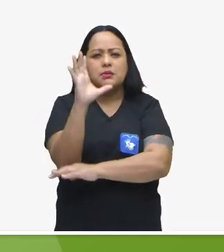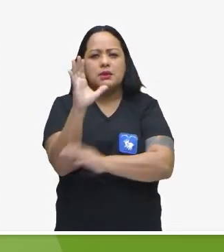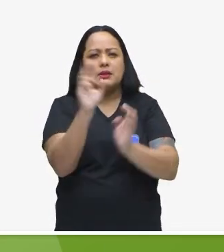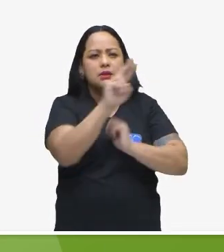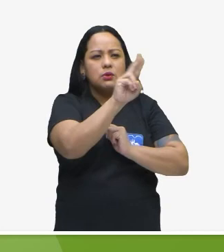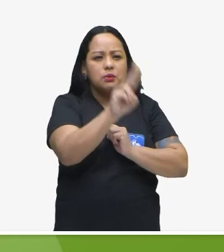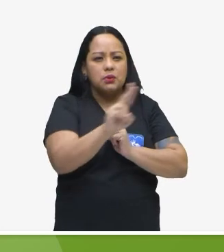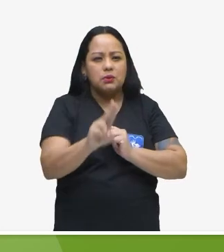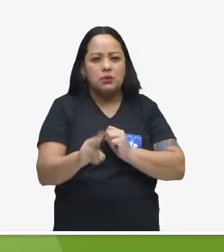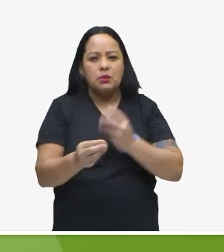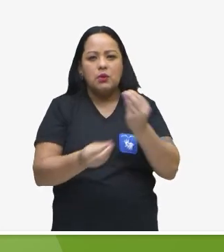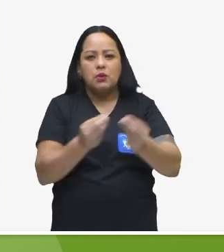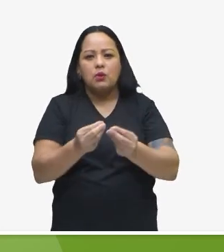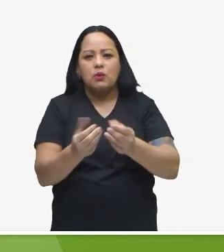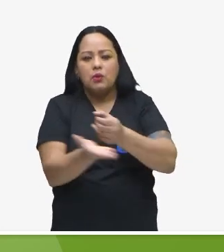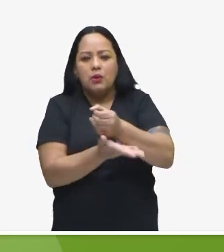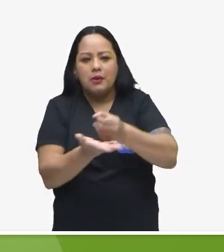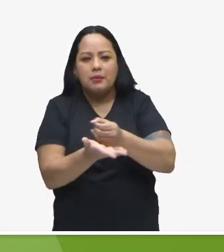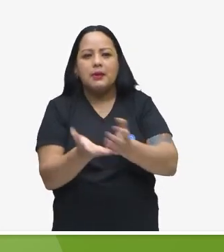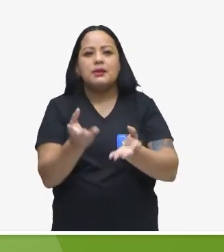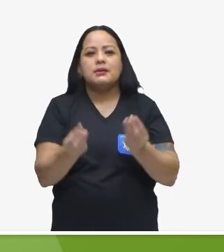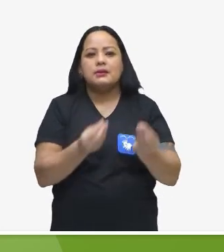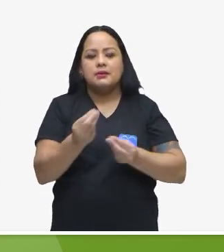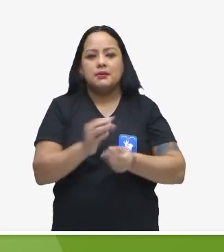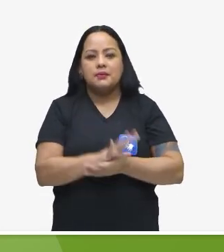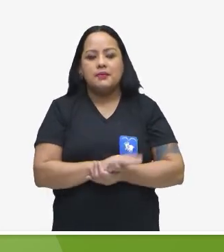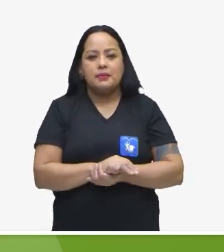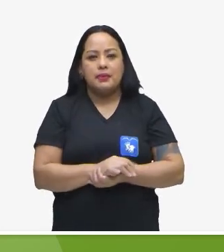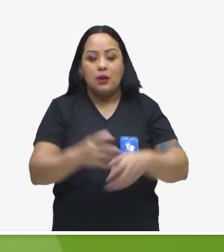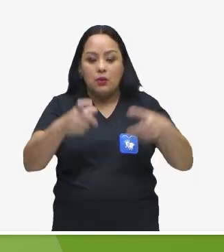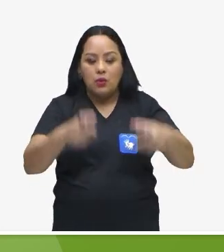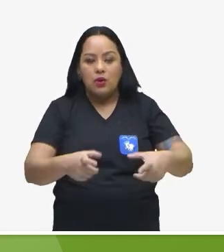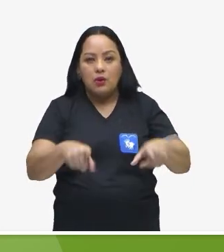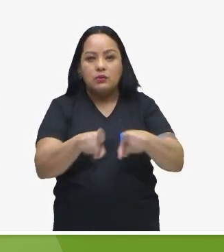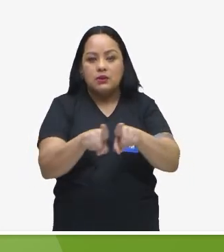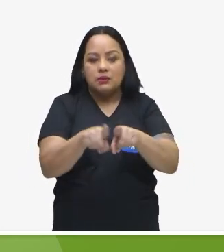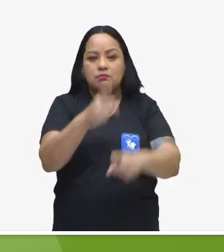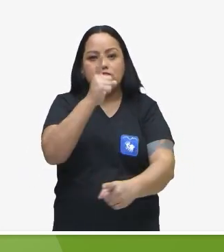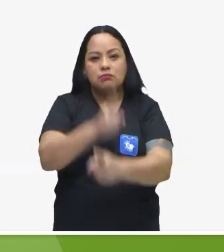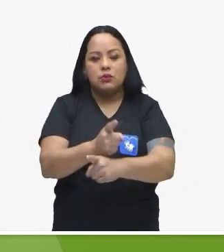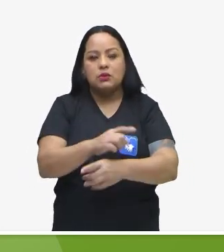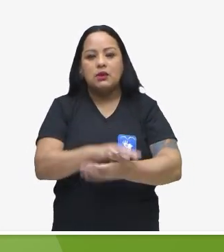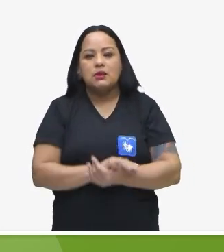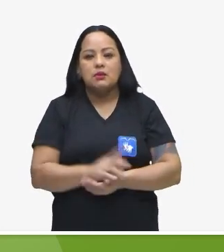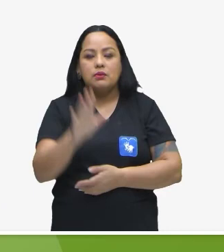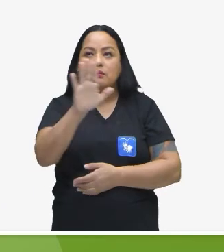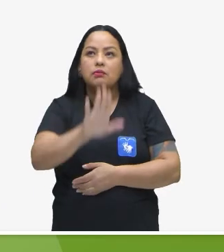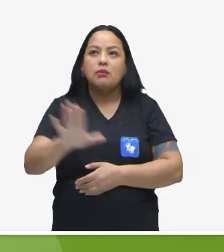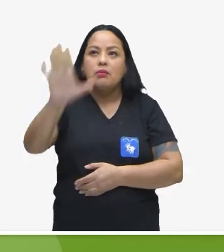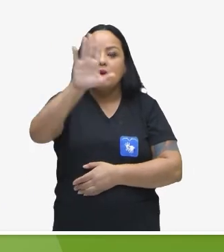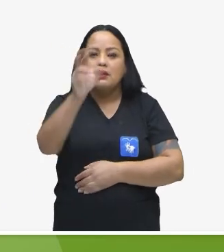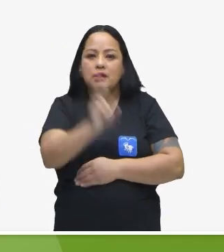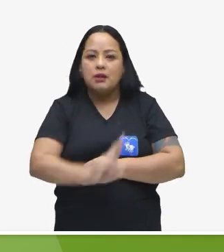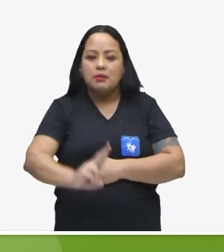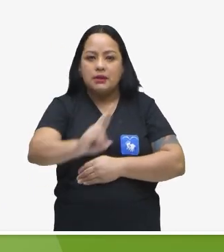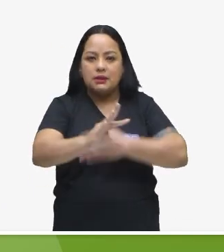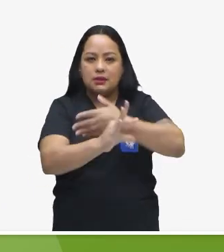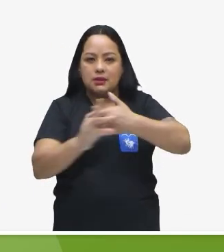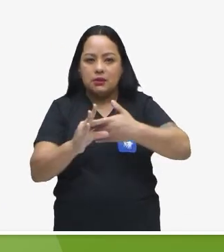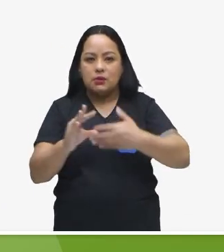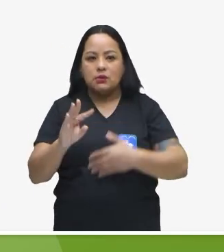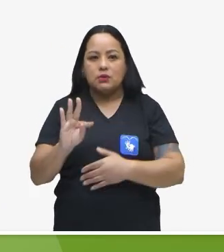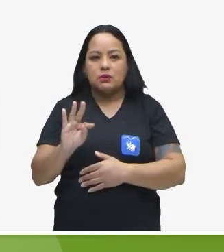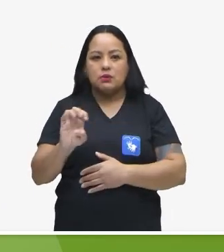aí ele teve como critério a sua forma e o local onde se encontrava. Então, a gente tem uma imagem representando Teófrasto,